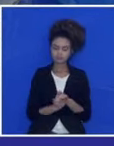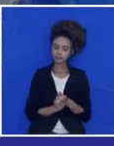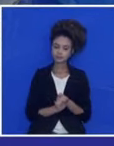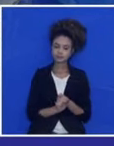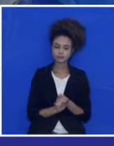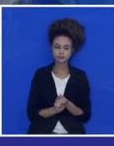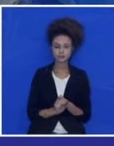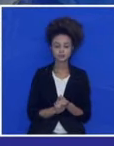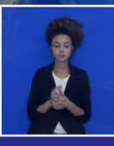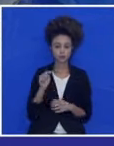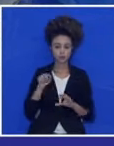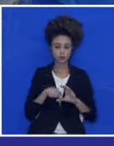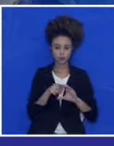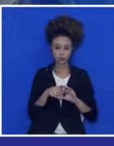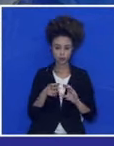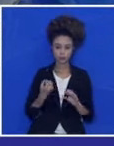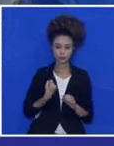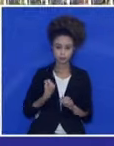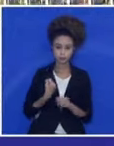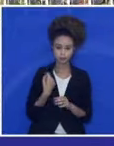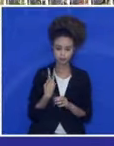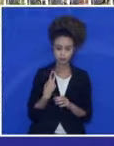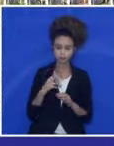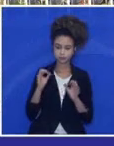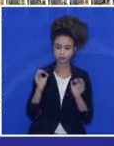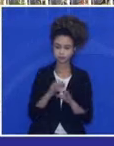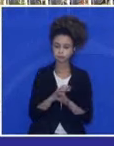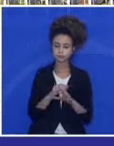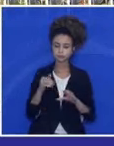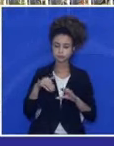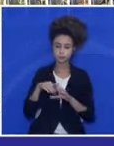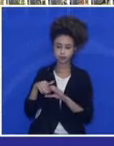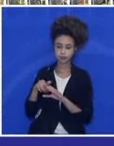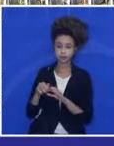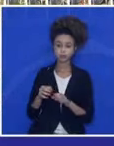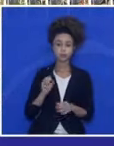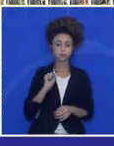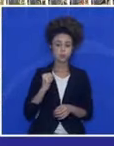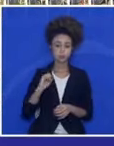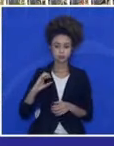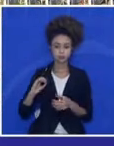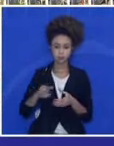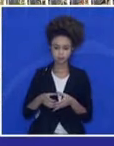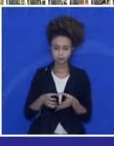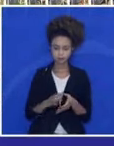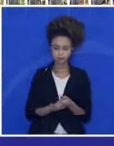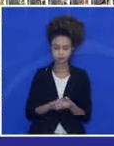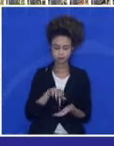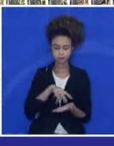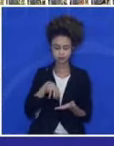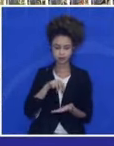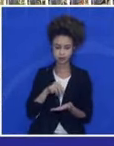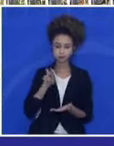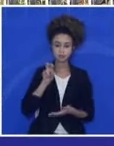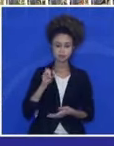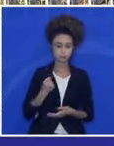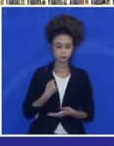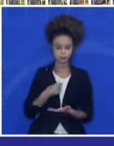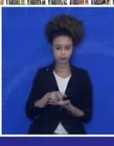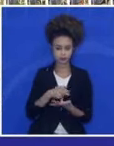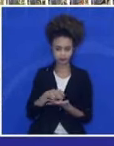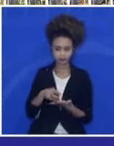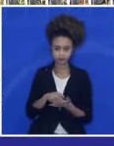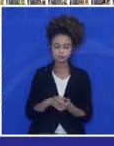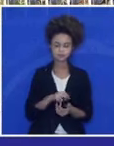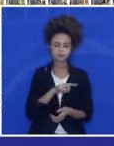R$ 3.515.677,04. Aqui o Globo número 2 está preparado, o suporte está abastecido com as 80 bolas numeradas de 0 a 80, sortearemos as 5 dezenas